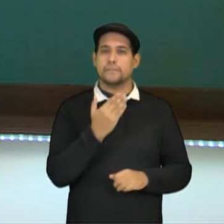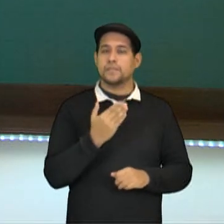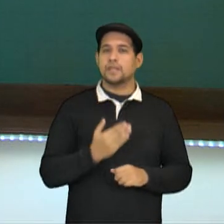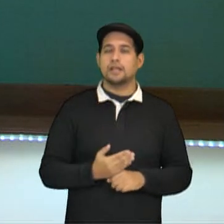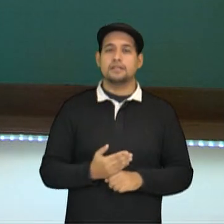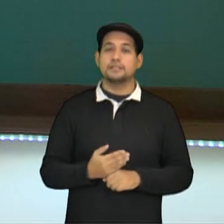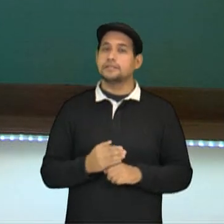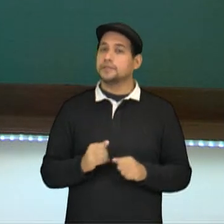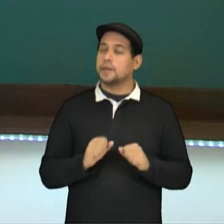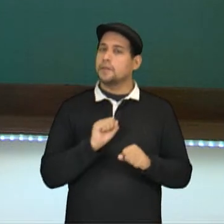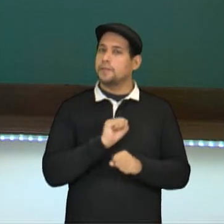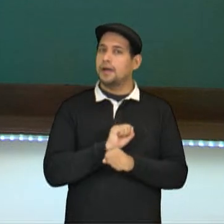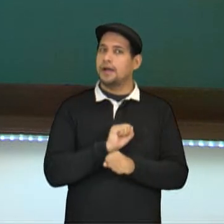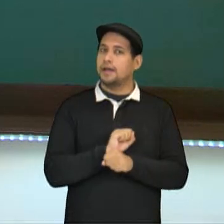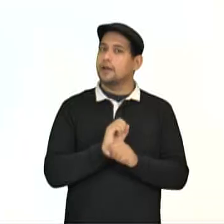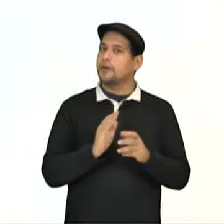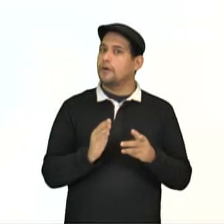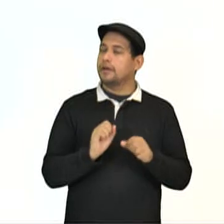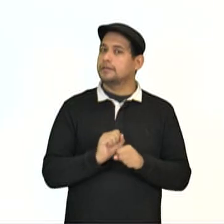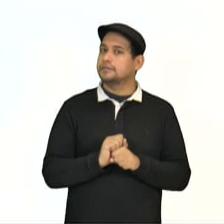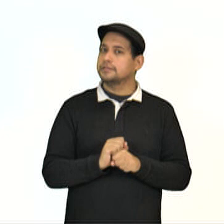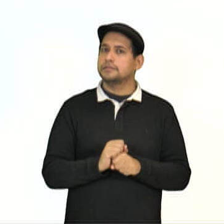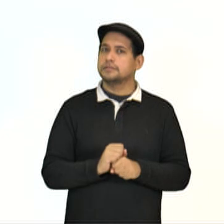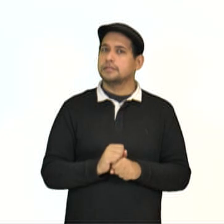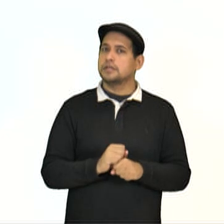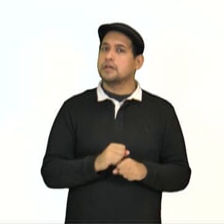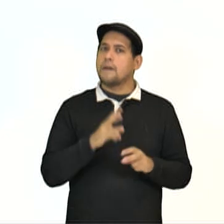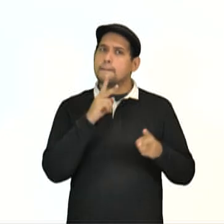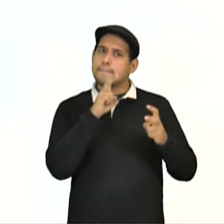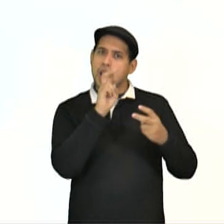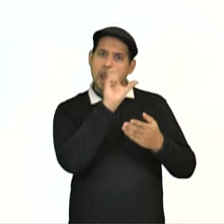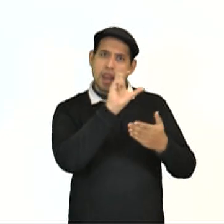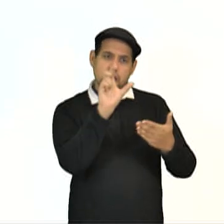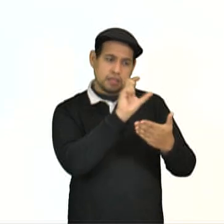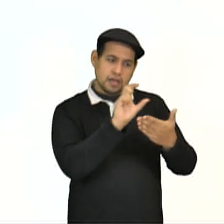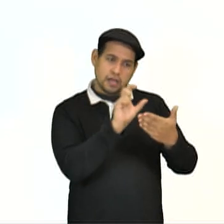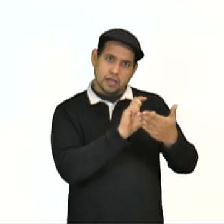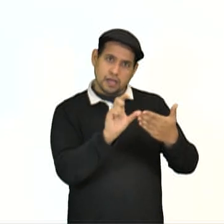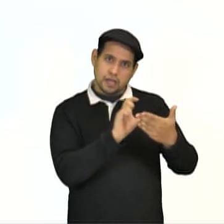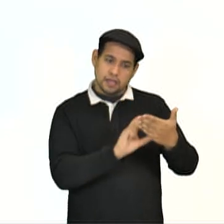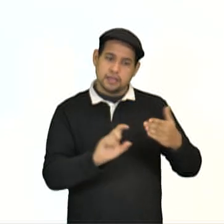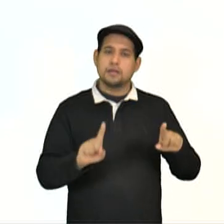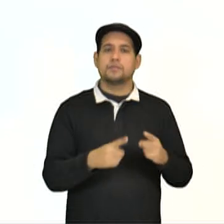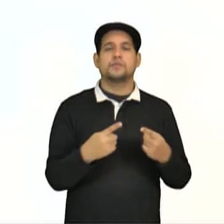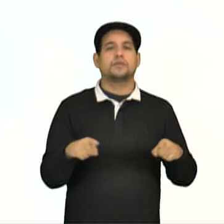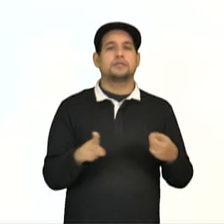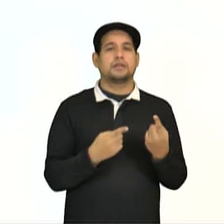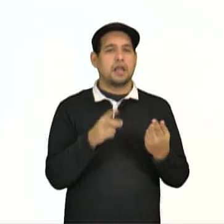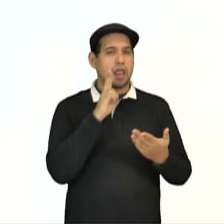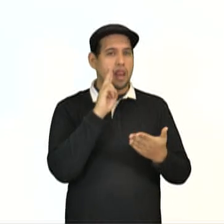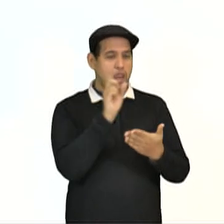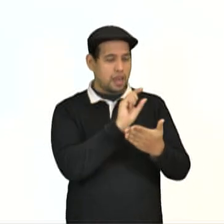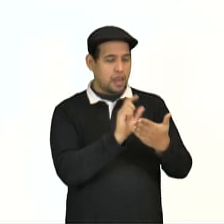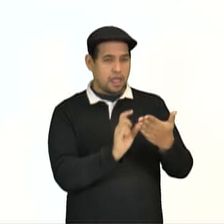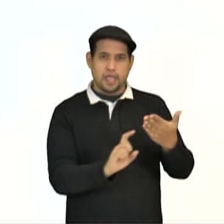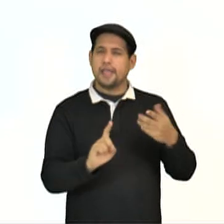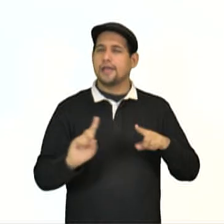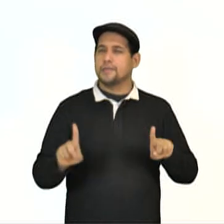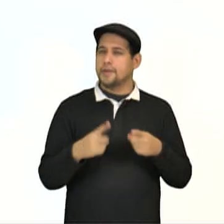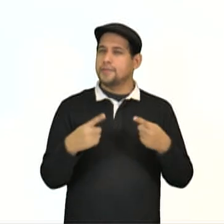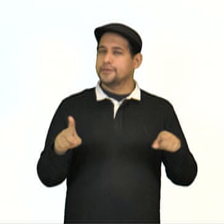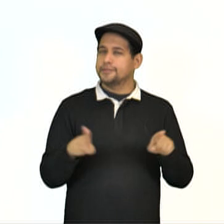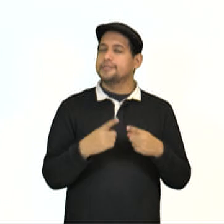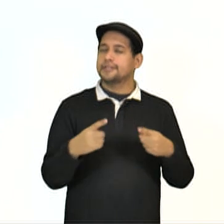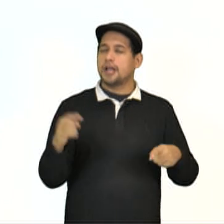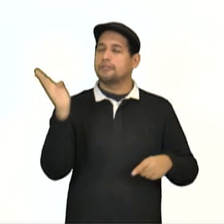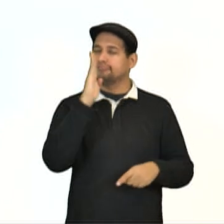vocês, que deem uma pausa, ouçam essa música. Para quem não conhece, é uma música muito